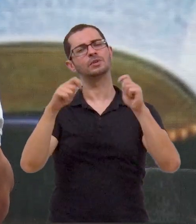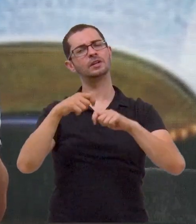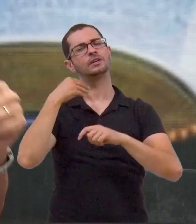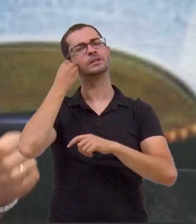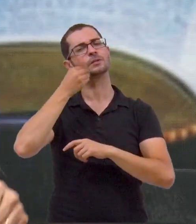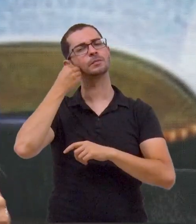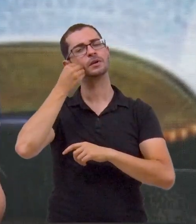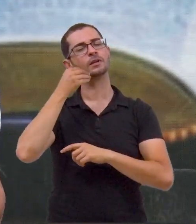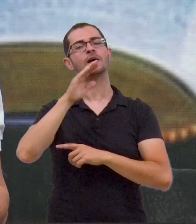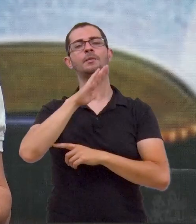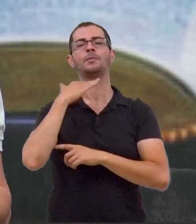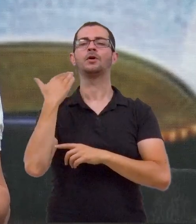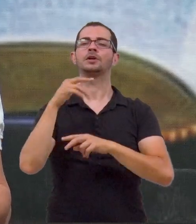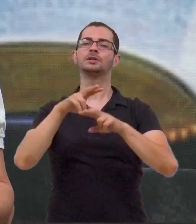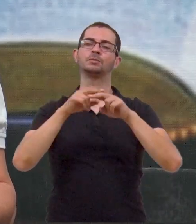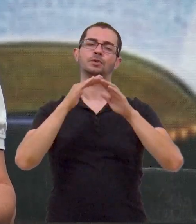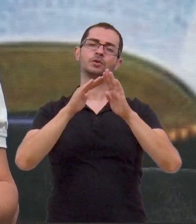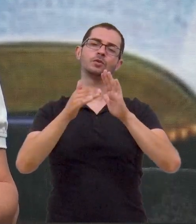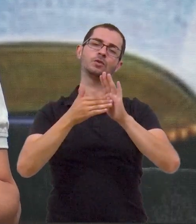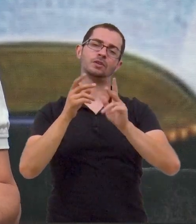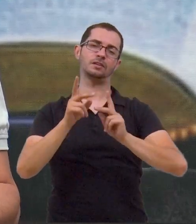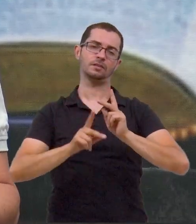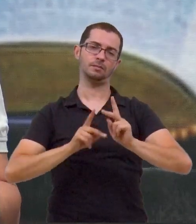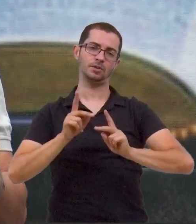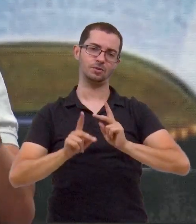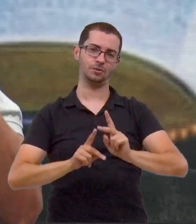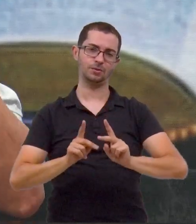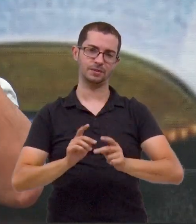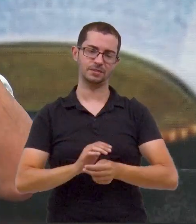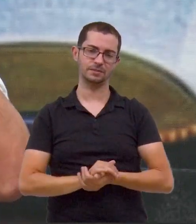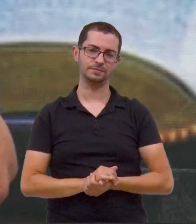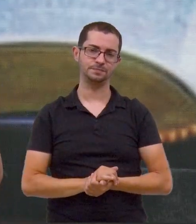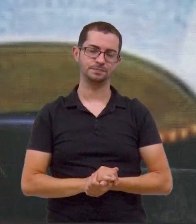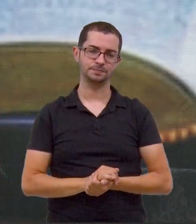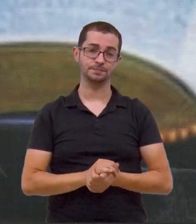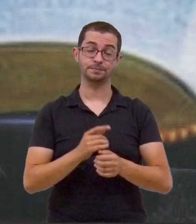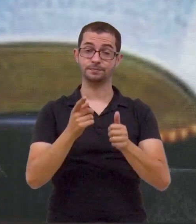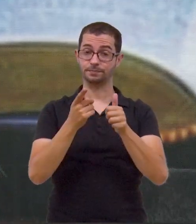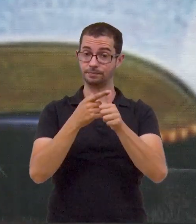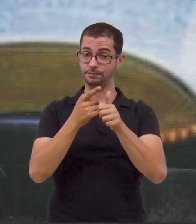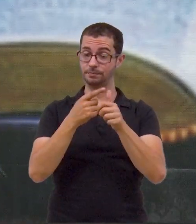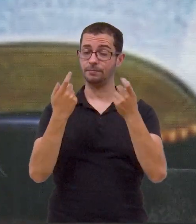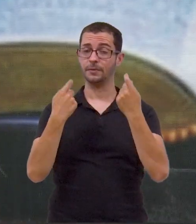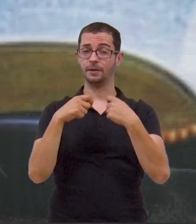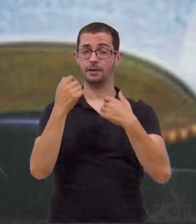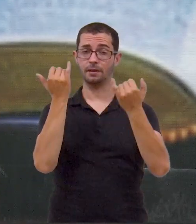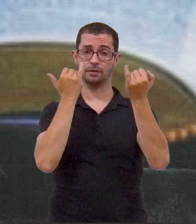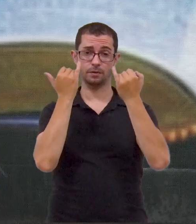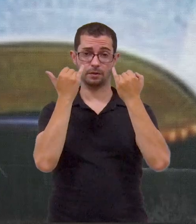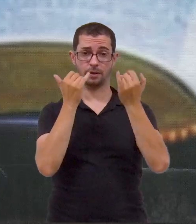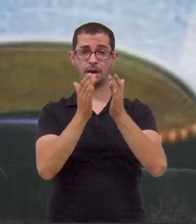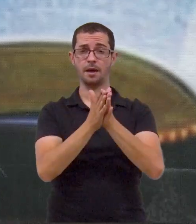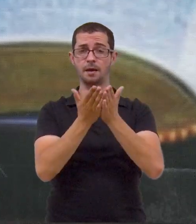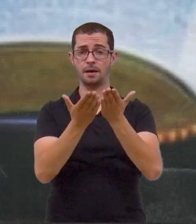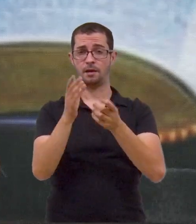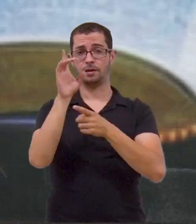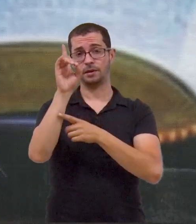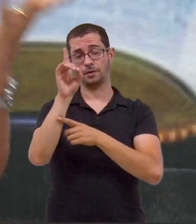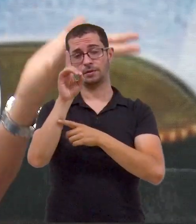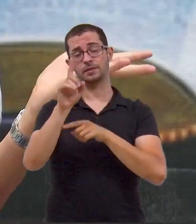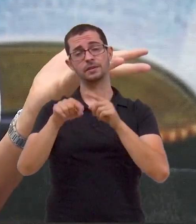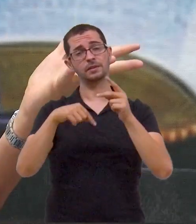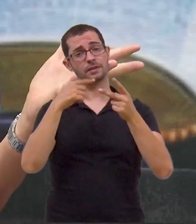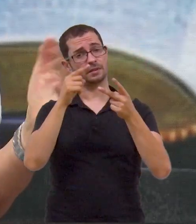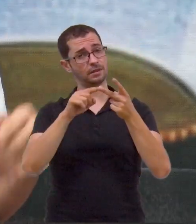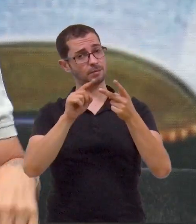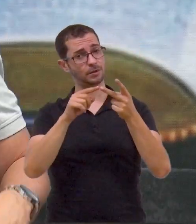morte por todo o homem. Olha só. Eu primeiro preciso escutar a palavra de Deus, depois eu tenho que ver a Jesus. Mas